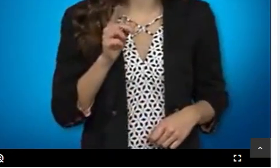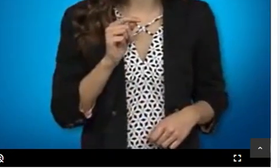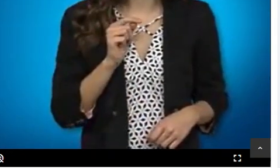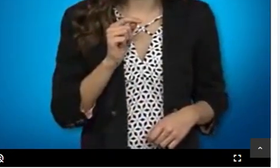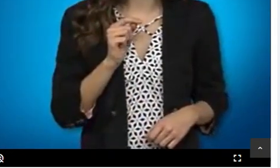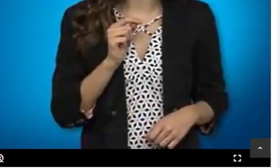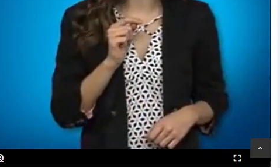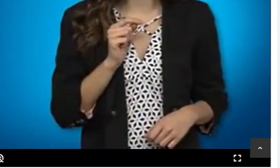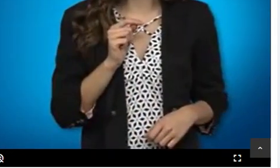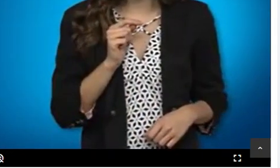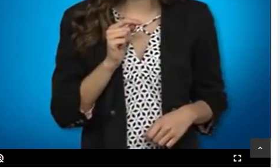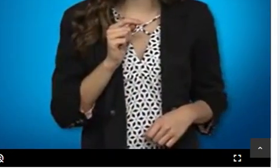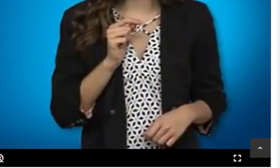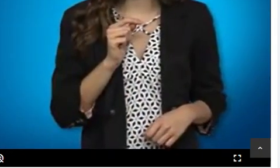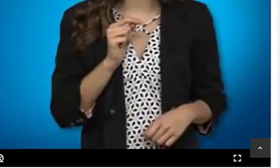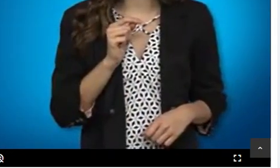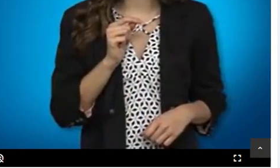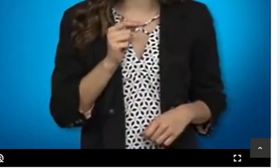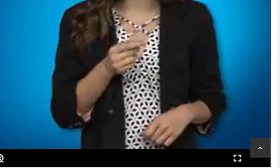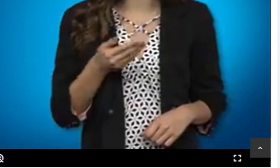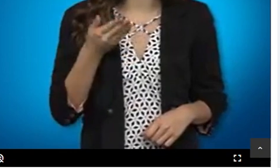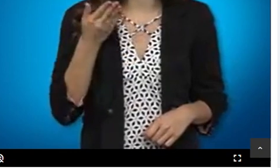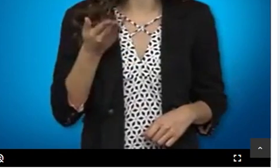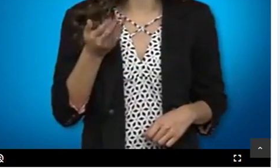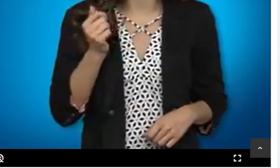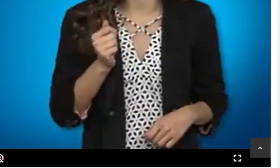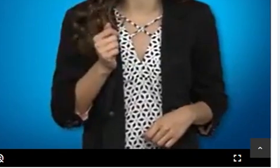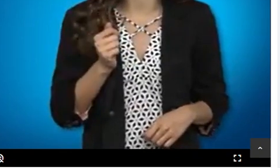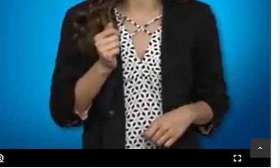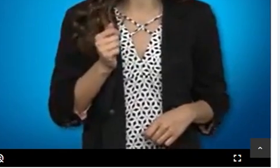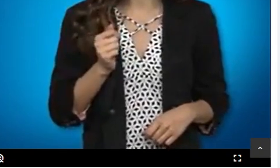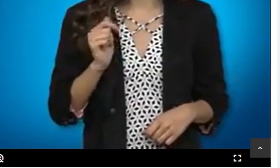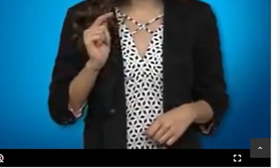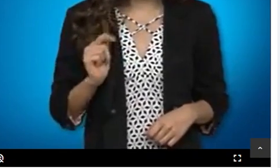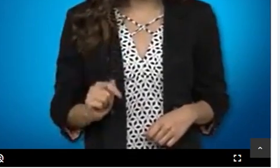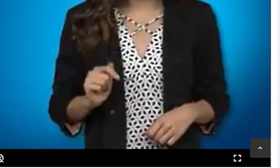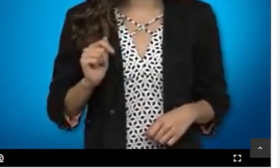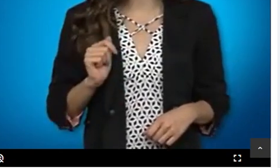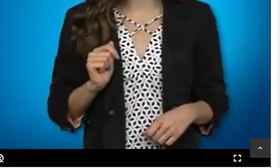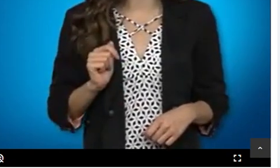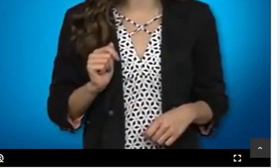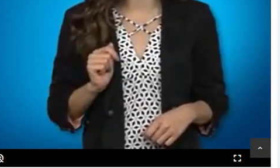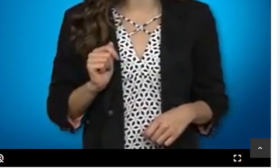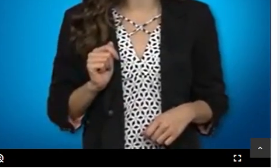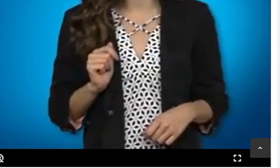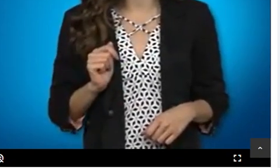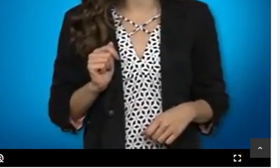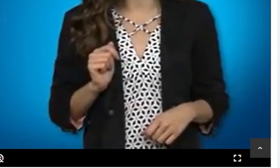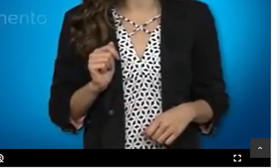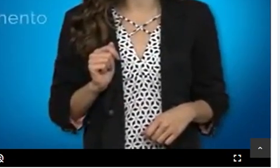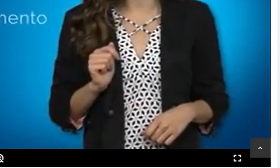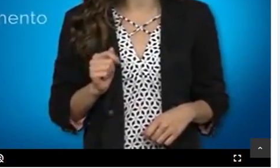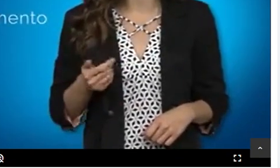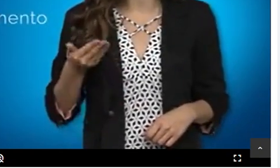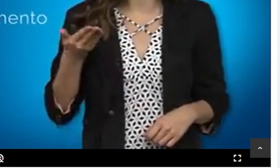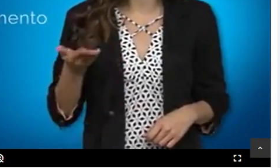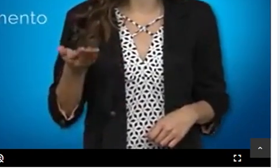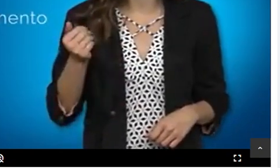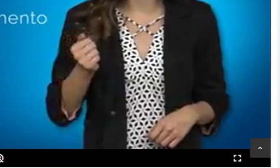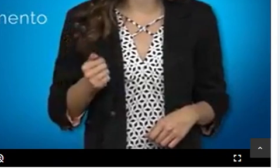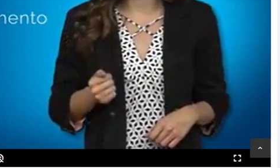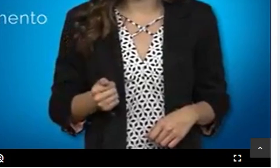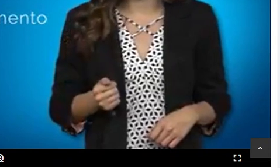preciso destacar que todo projeto deve contar com um orçamentista, o profissional responsável pela elaboração do orçamento